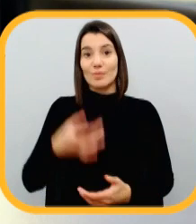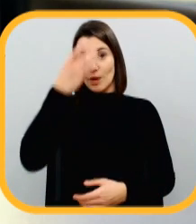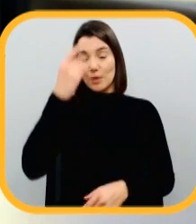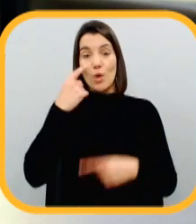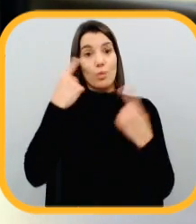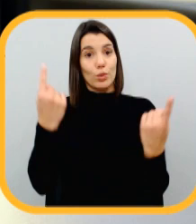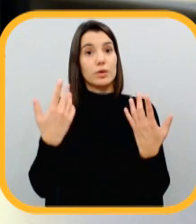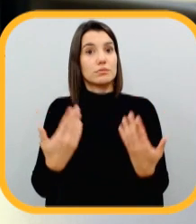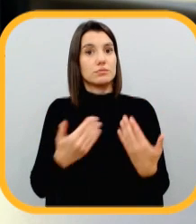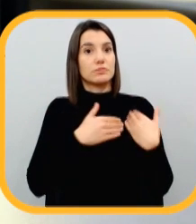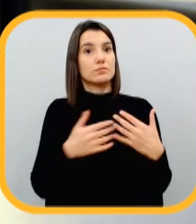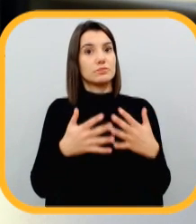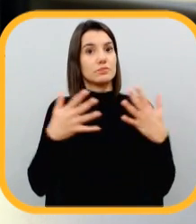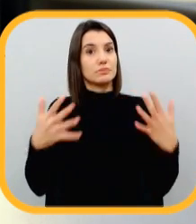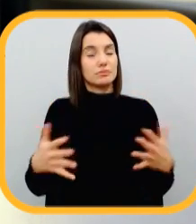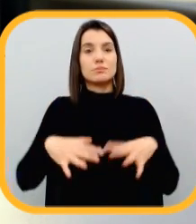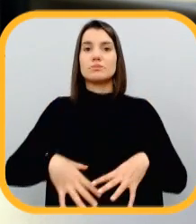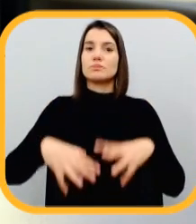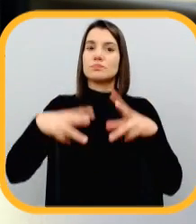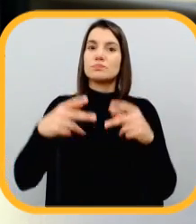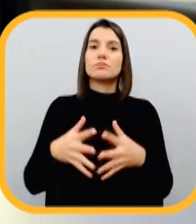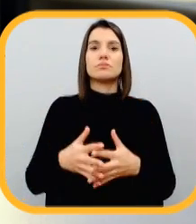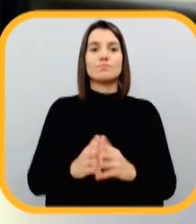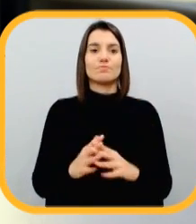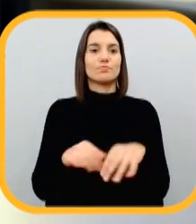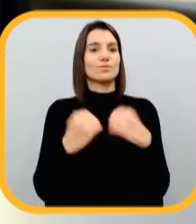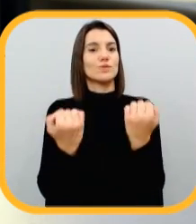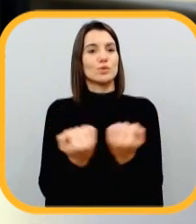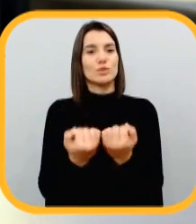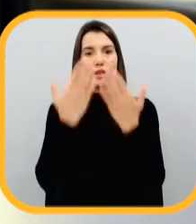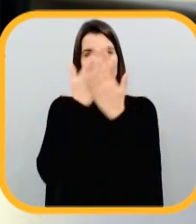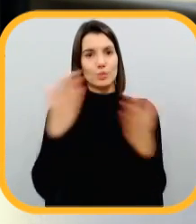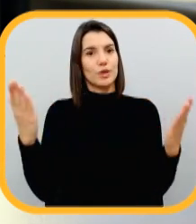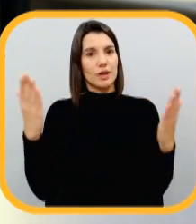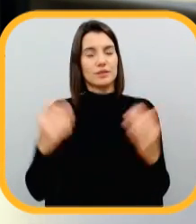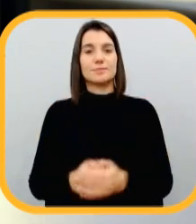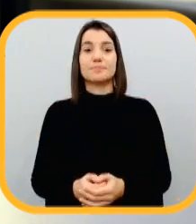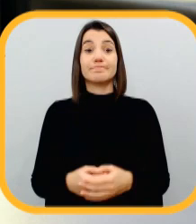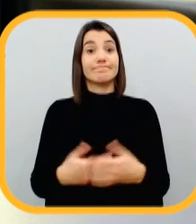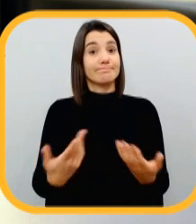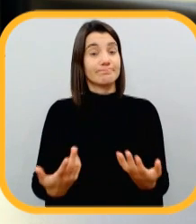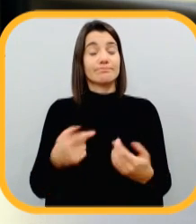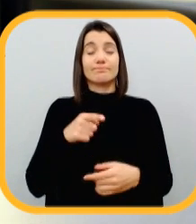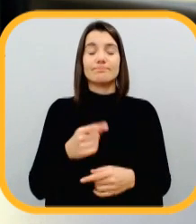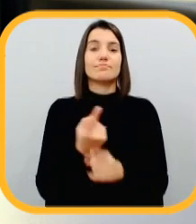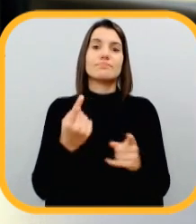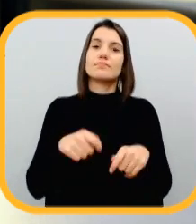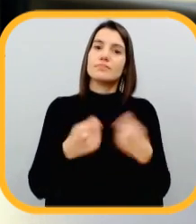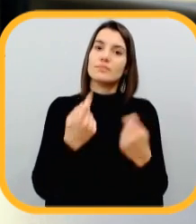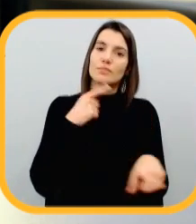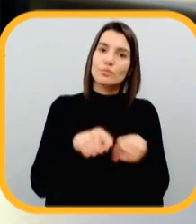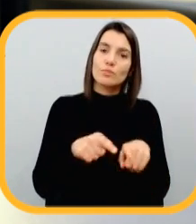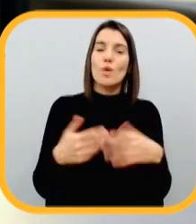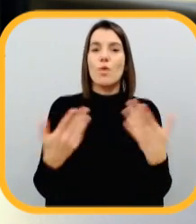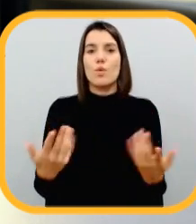A opinião pública desempenha um papel central no desenvolvimento e na estruturação de sociedades democráticas. Neste sentido, seja por